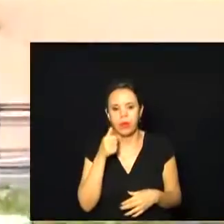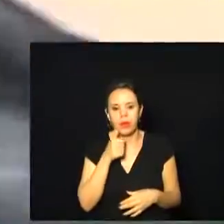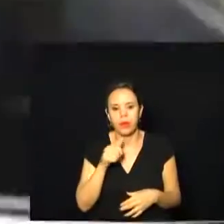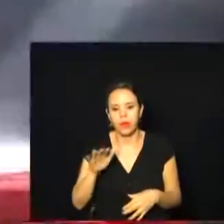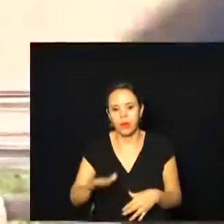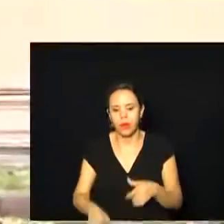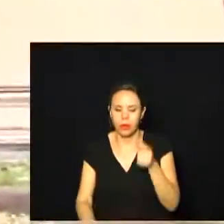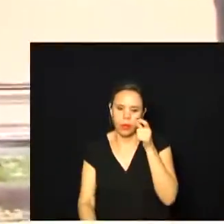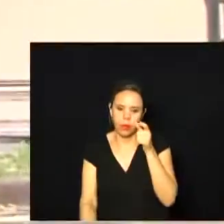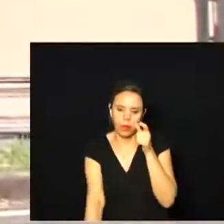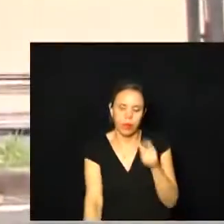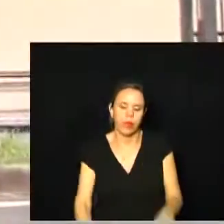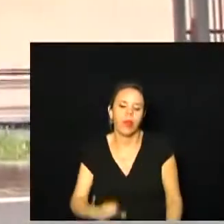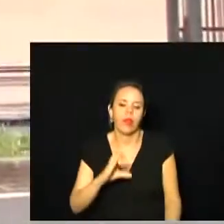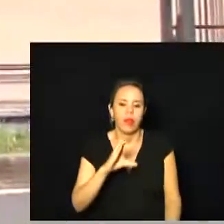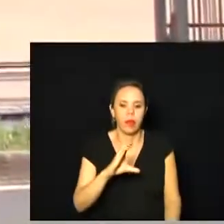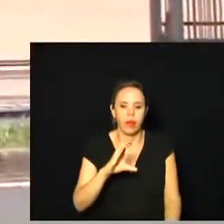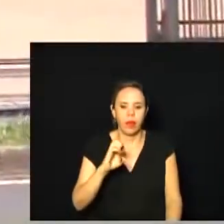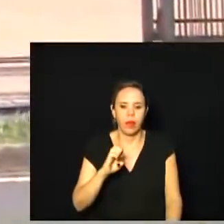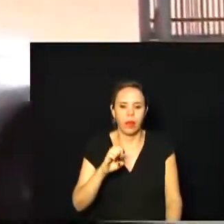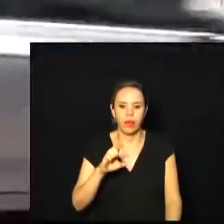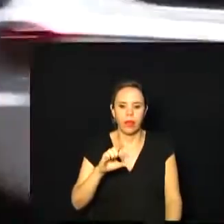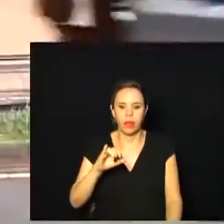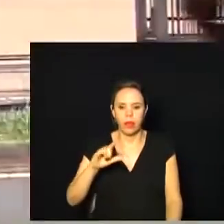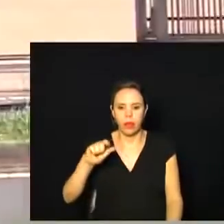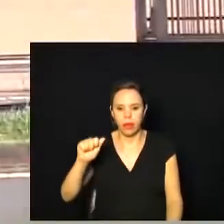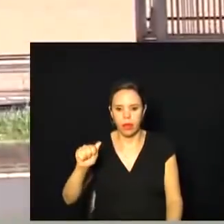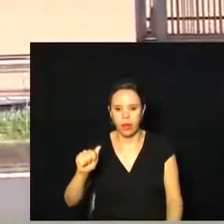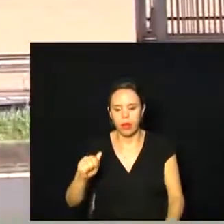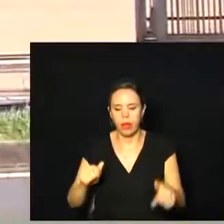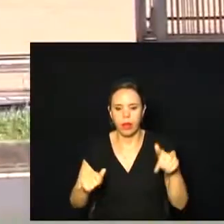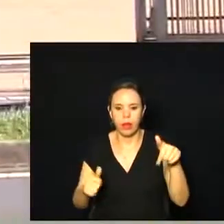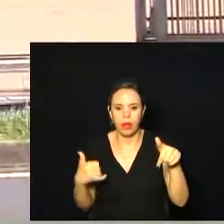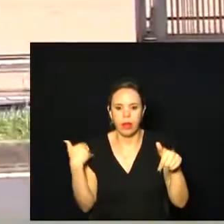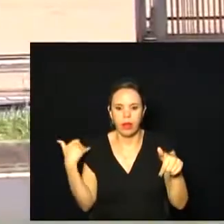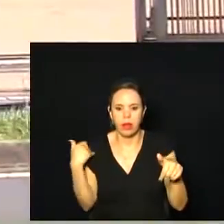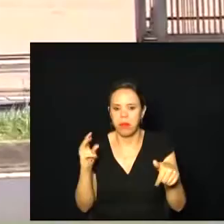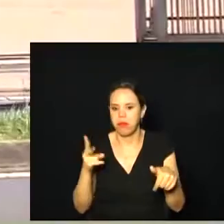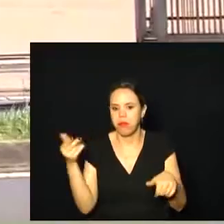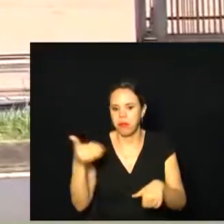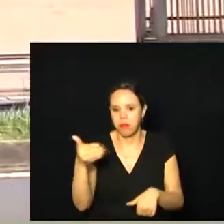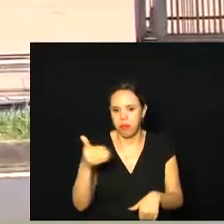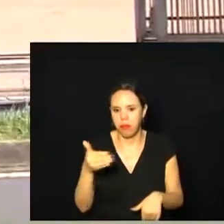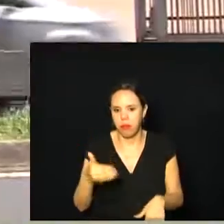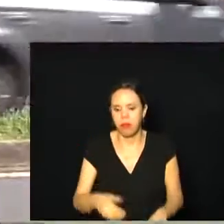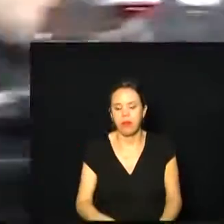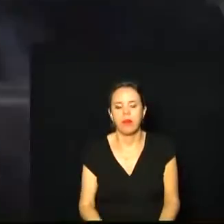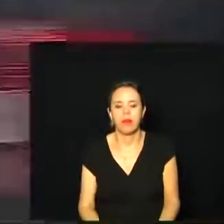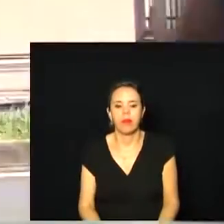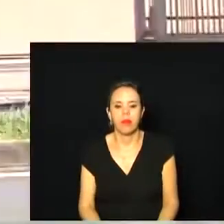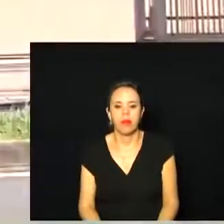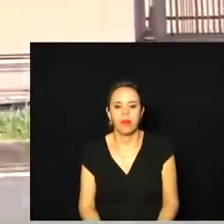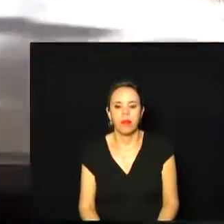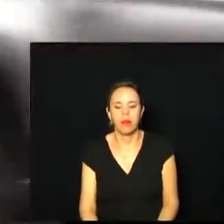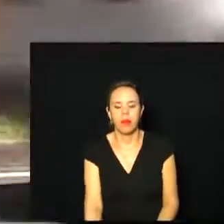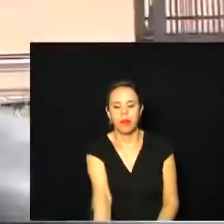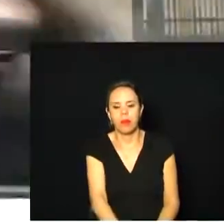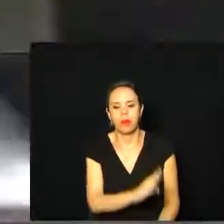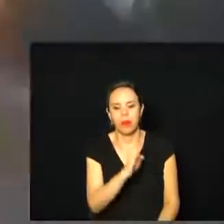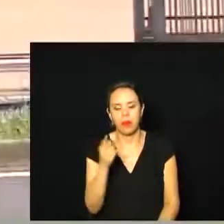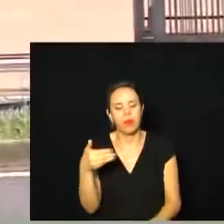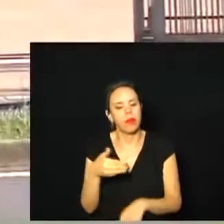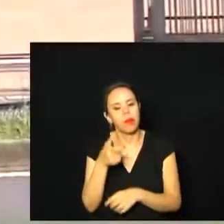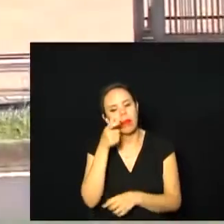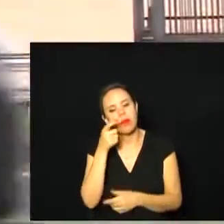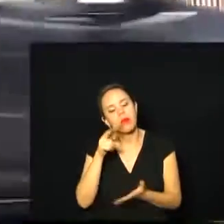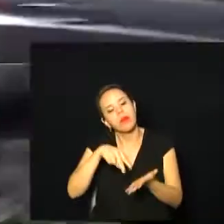a Cecília. Ela tem 7 anos de idade, vem sempre aqui, não é? Na biblioteca. O que